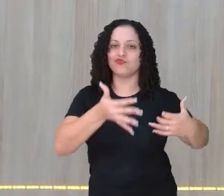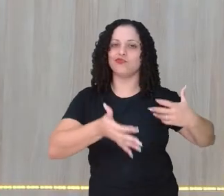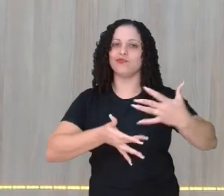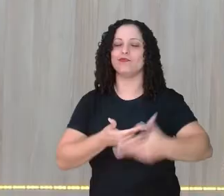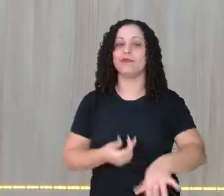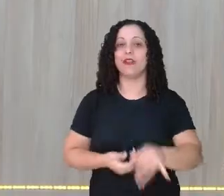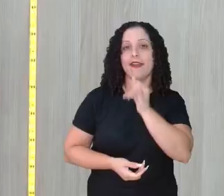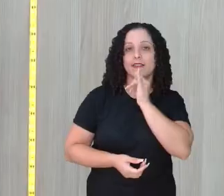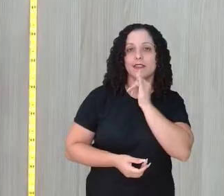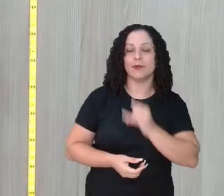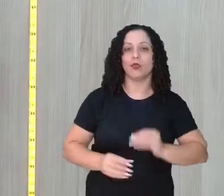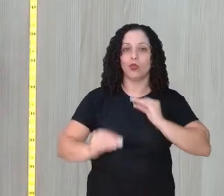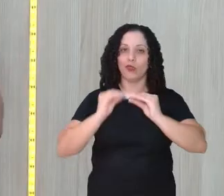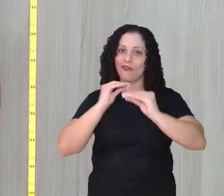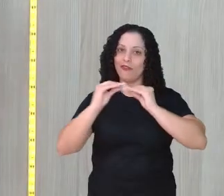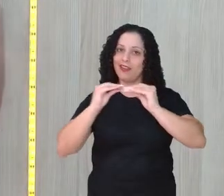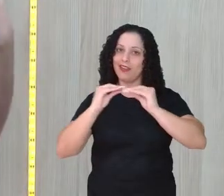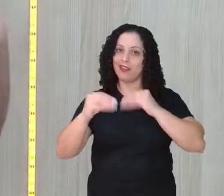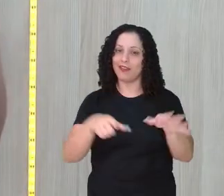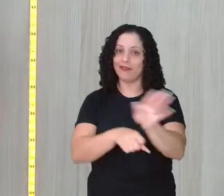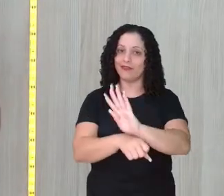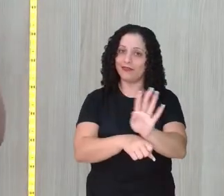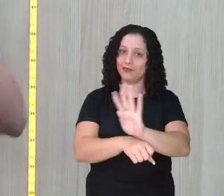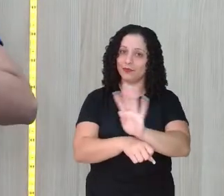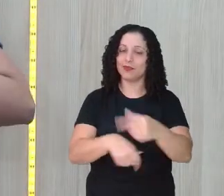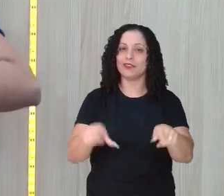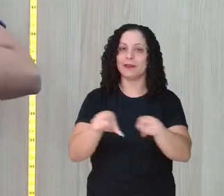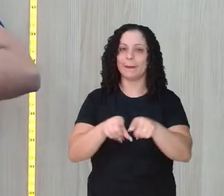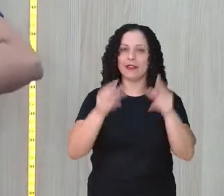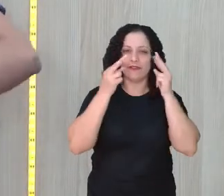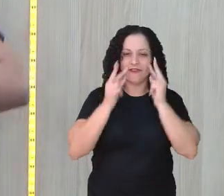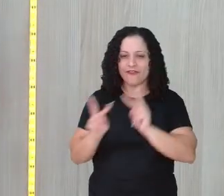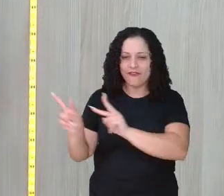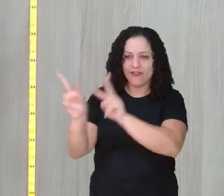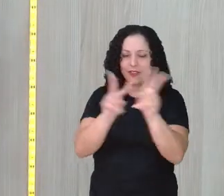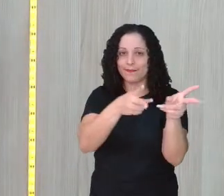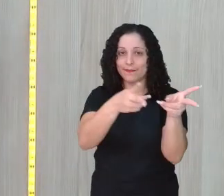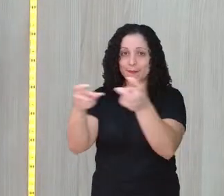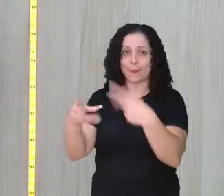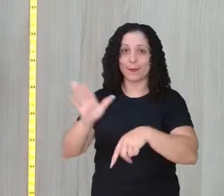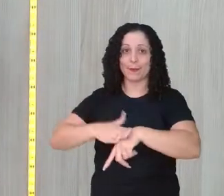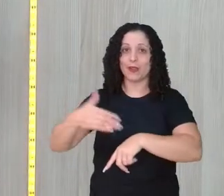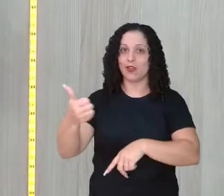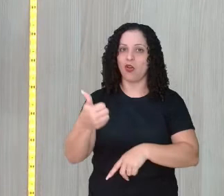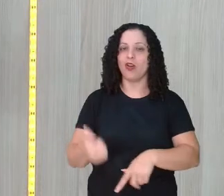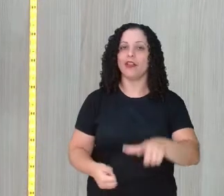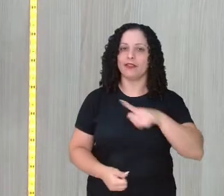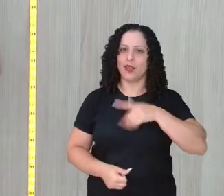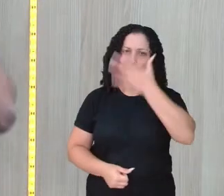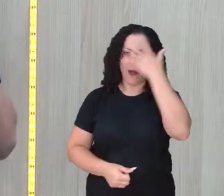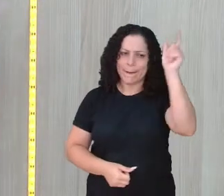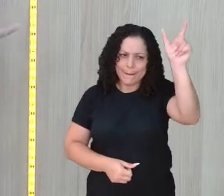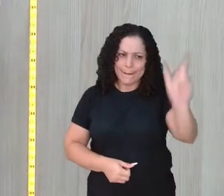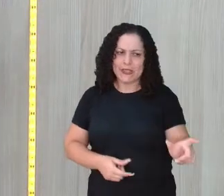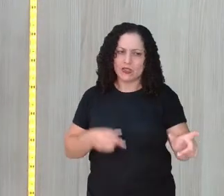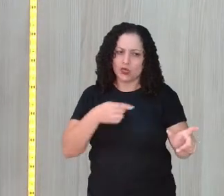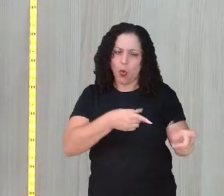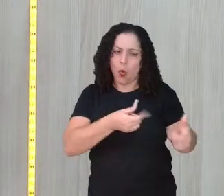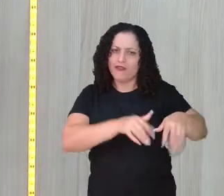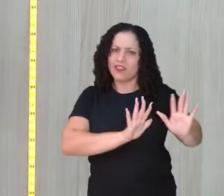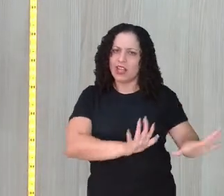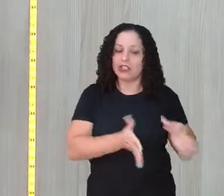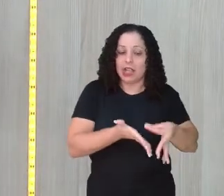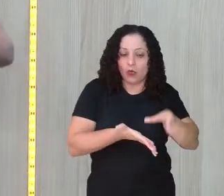em filmes e novelas, que aí a gente consegue talvez visualizar melhor. A gente sempre tem o figurante, aquela pessoa que está ali tomando